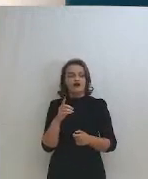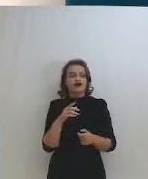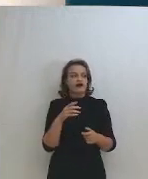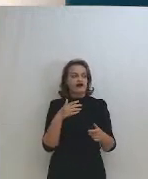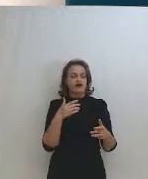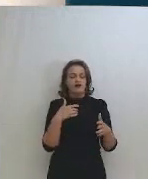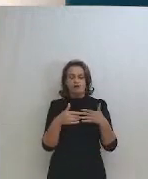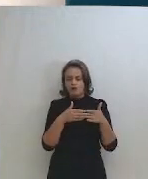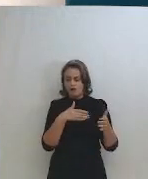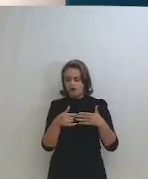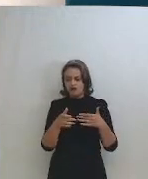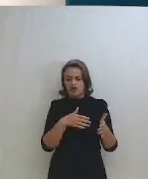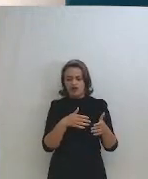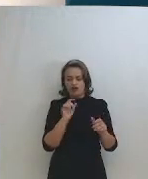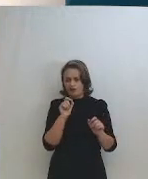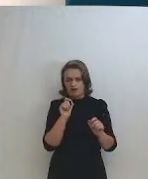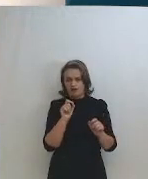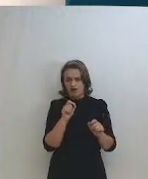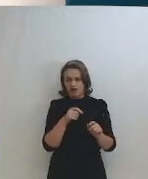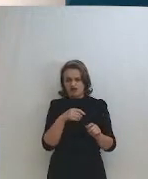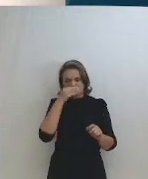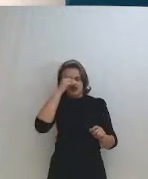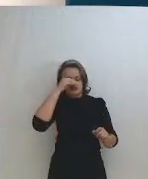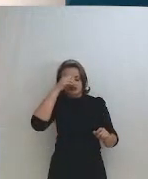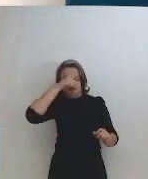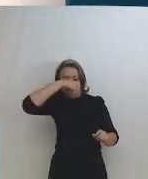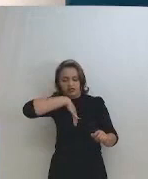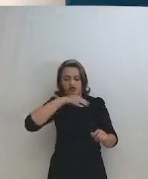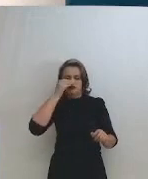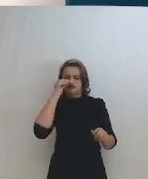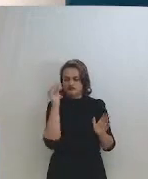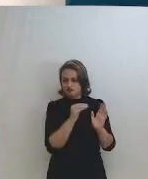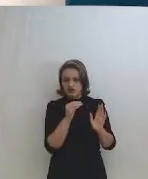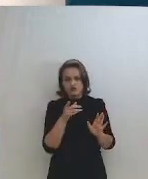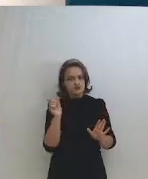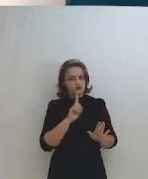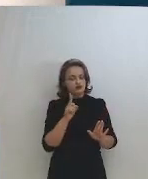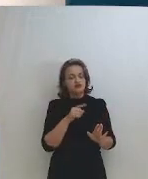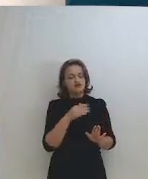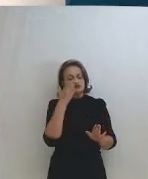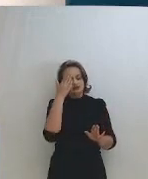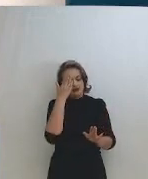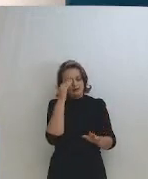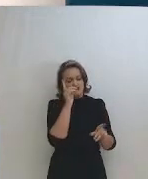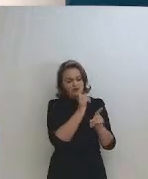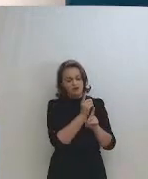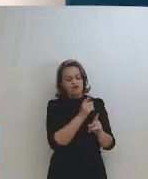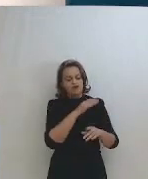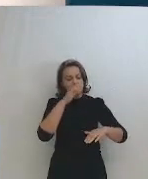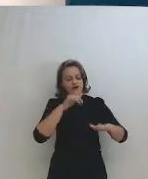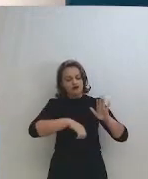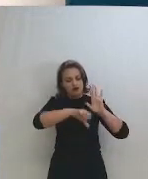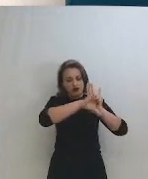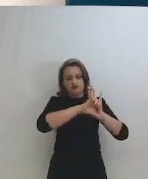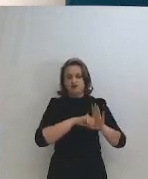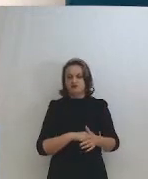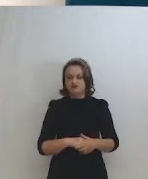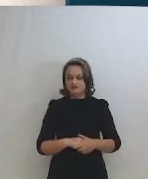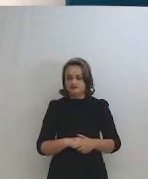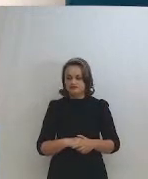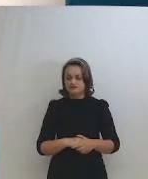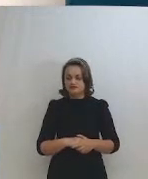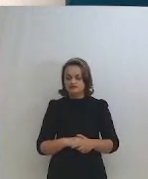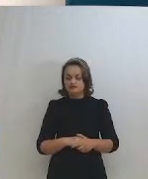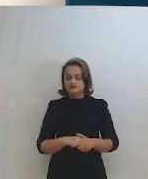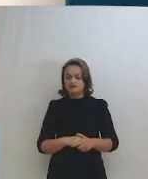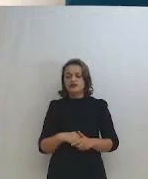presos, se não após a efetiva comprovação da prática de um crime. Por isso, usufruímos a tranquilidade que advém